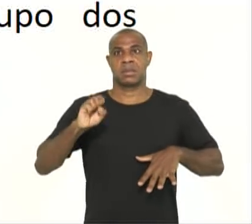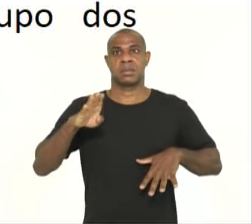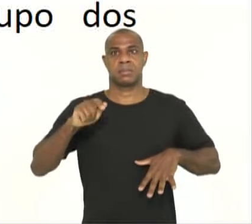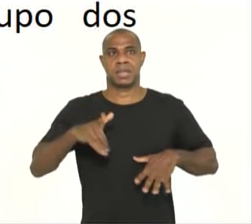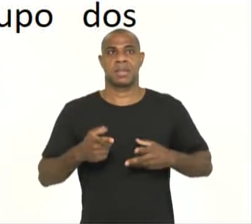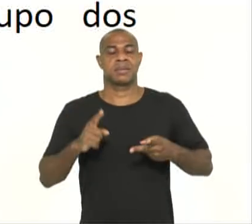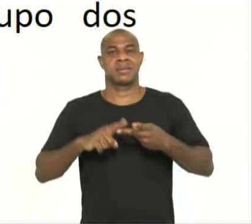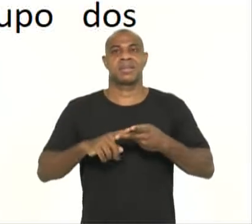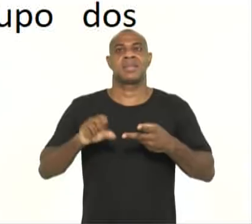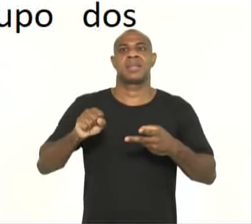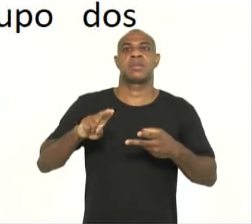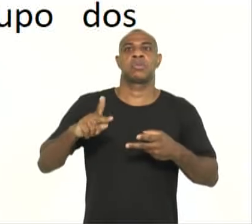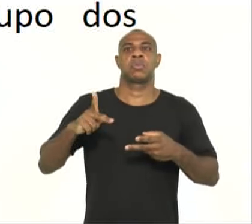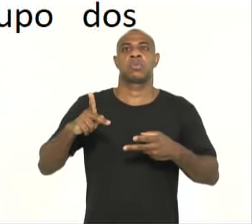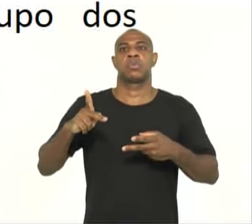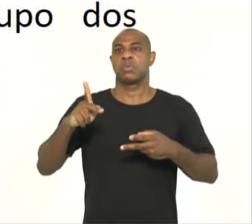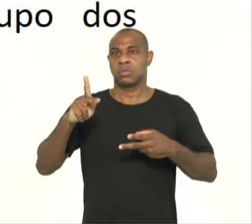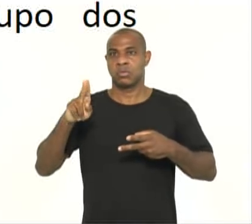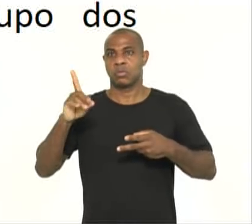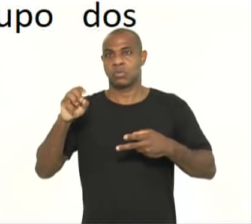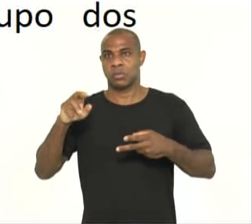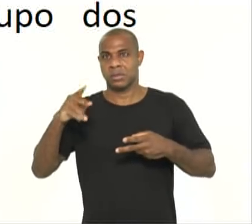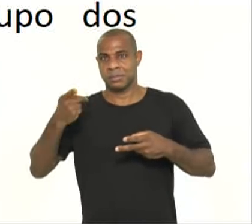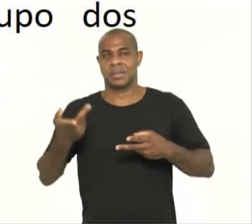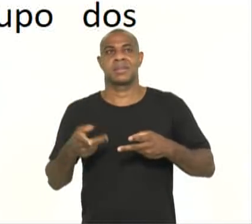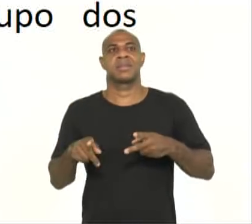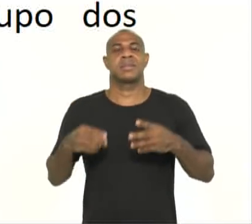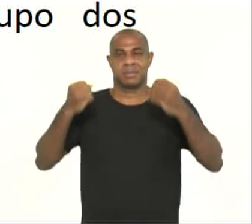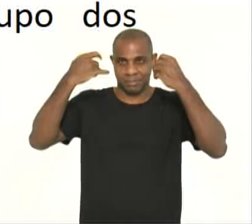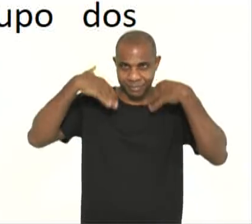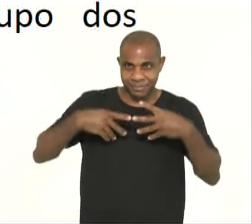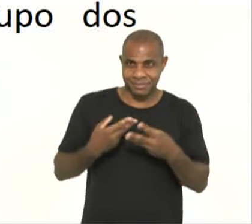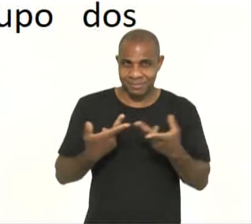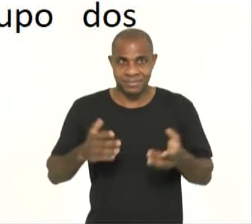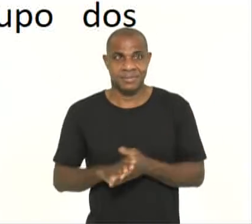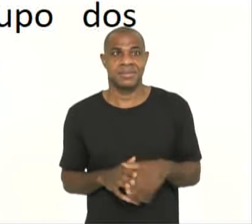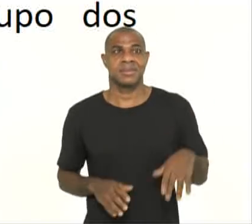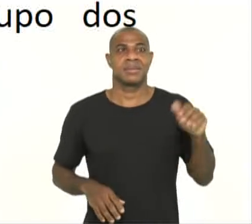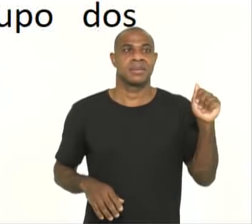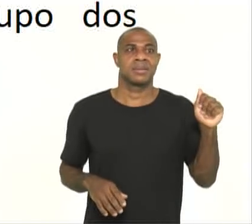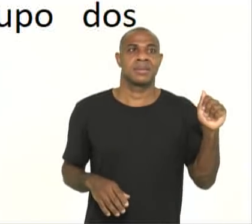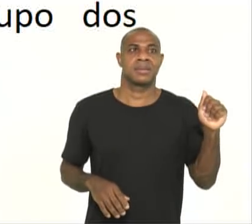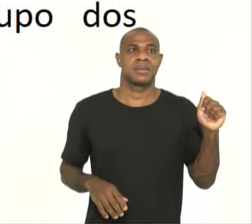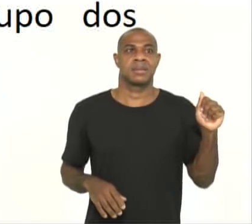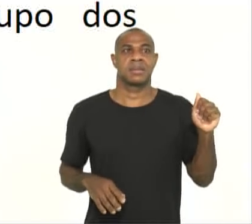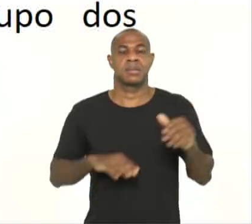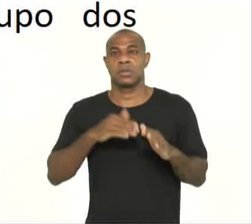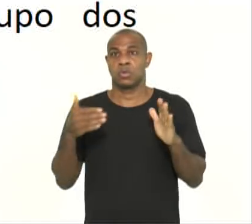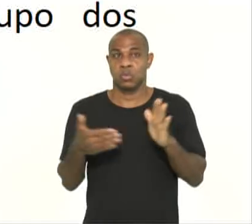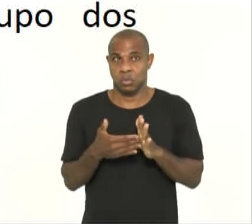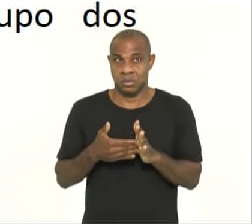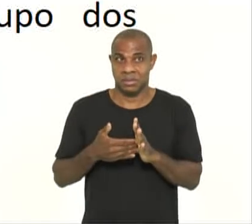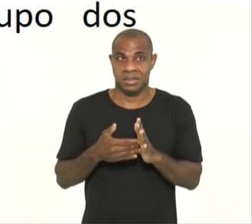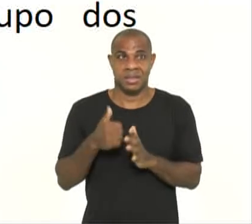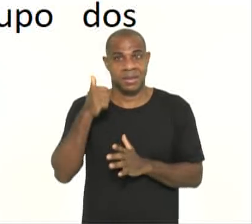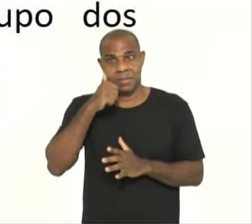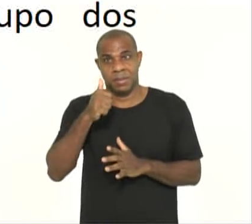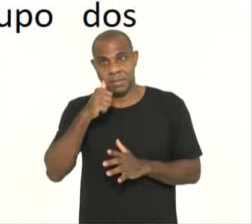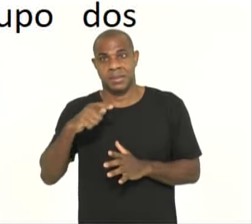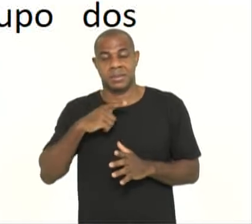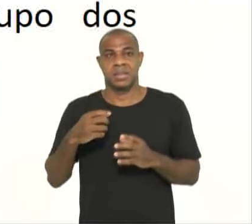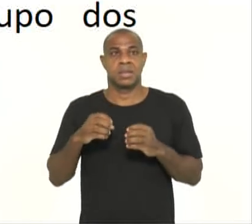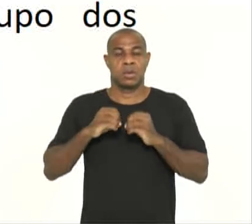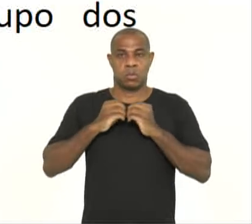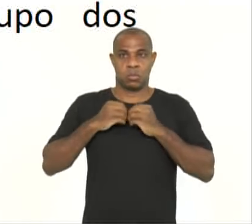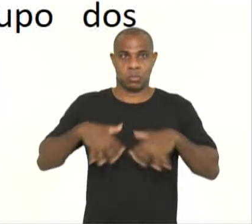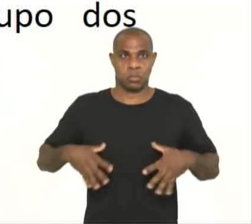mamárias e sudoríparas. Letra C. Todas as fêmeas dos mamíferos possuem mamas. E letra D.